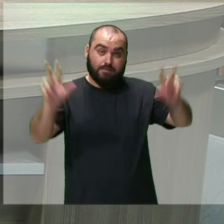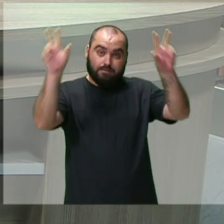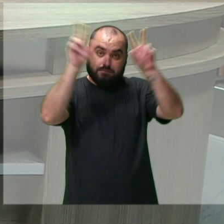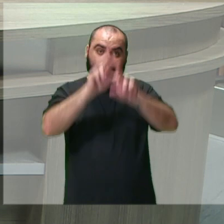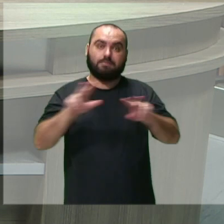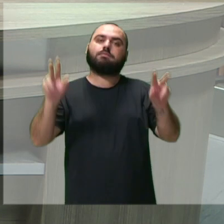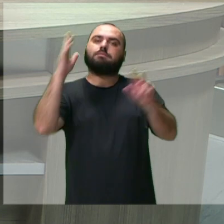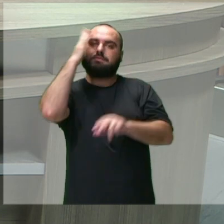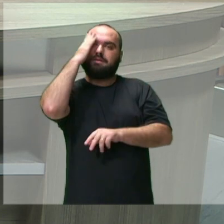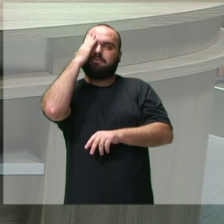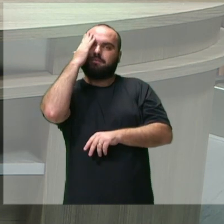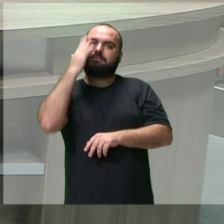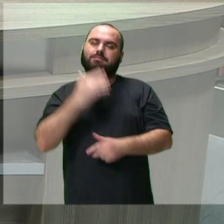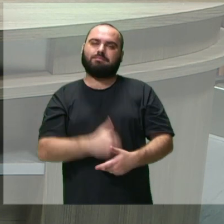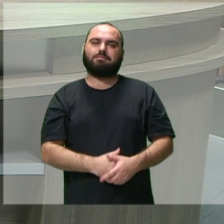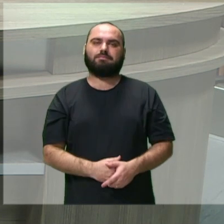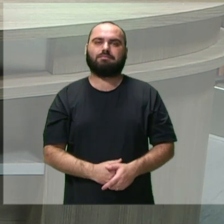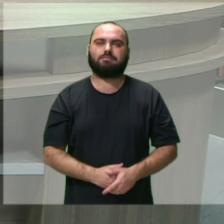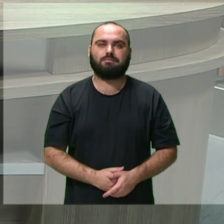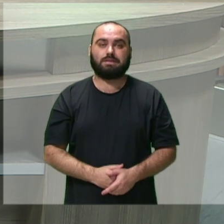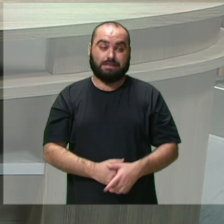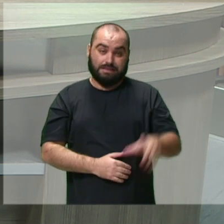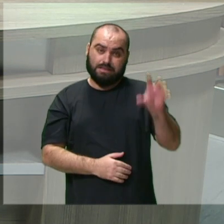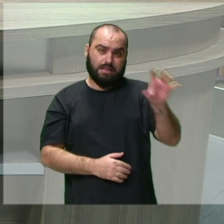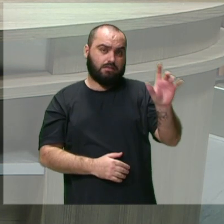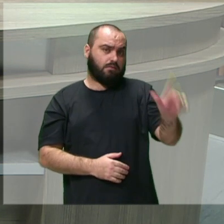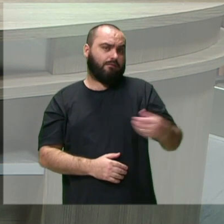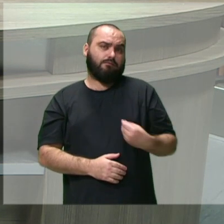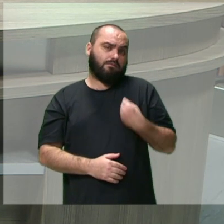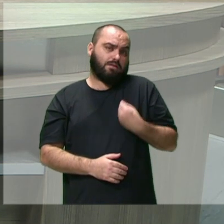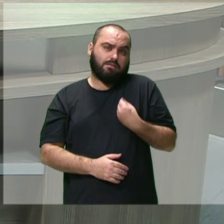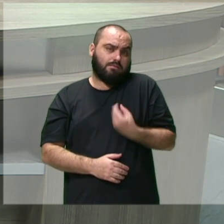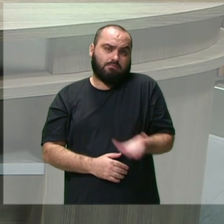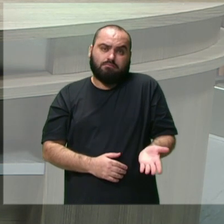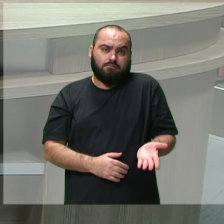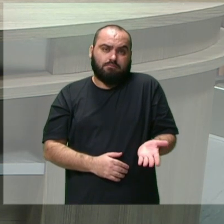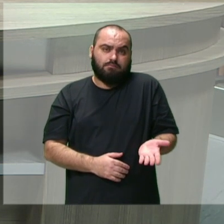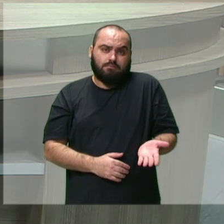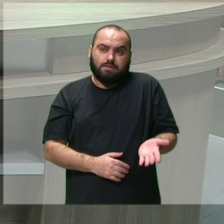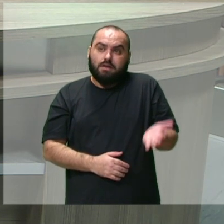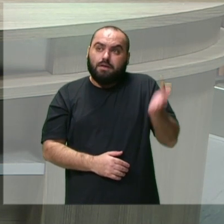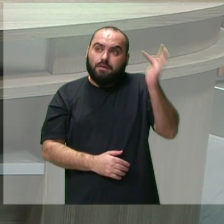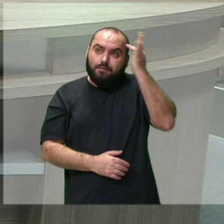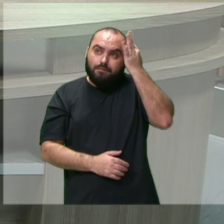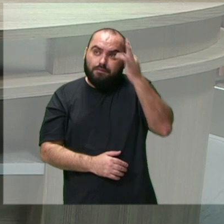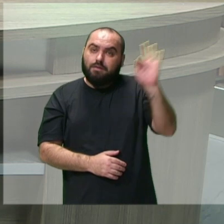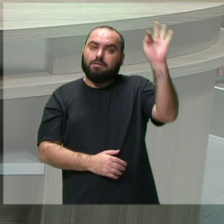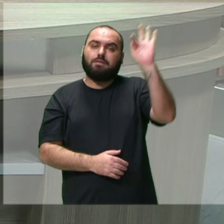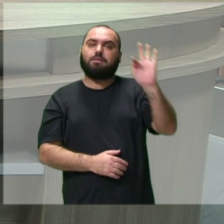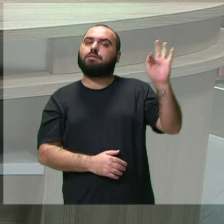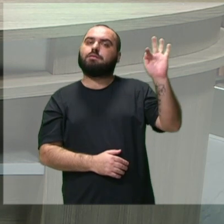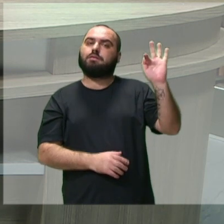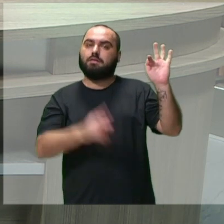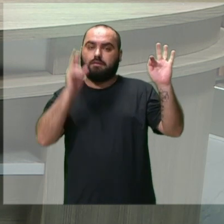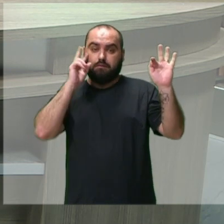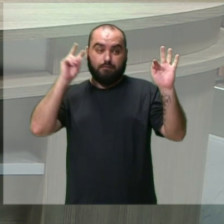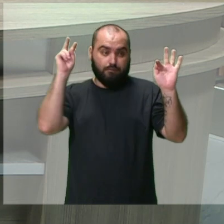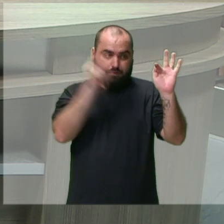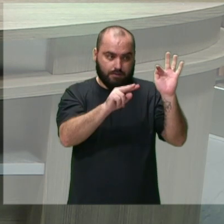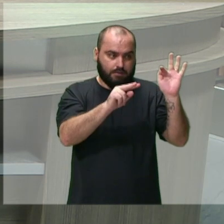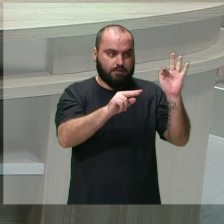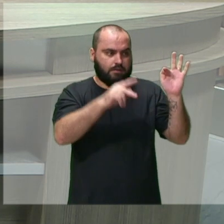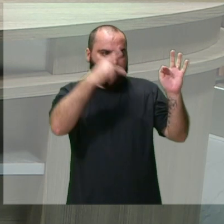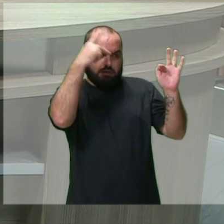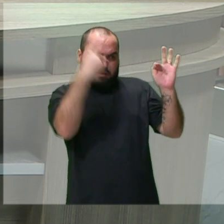elemento que eu usei, né? Isso serve para a vida, eu penso. É filosófico até, porque a gente costuma olhar para uma coisa só de uma